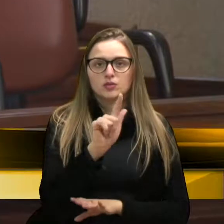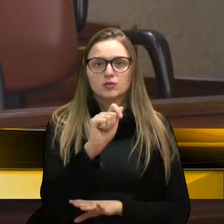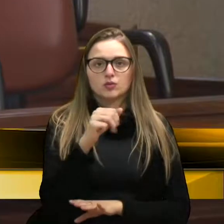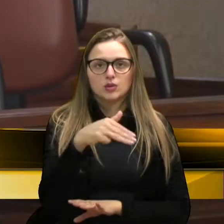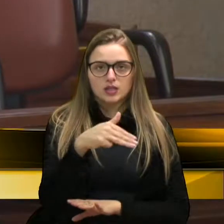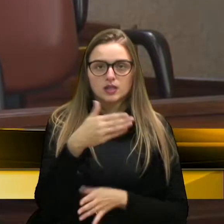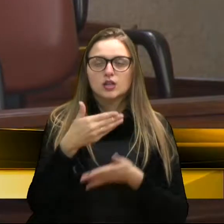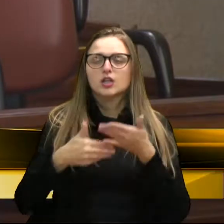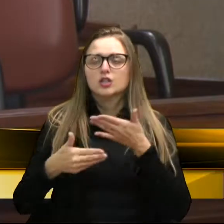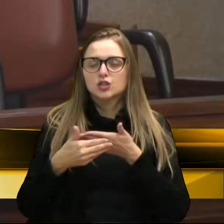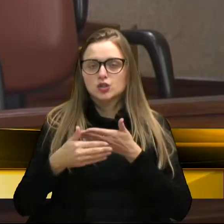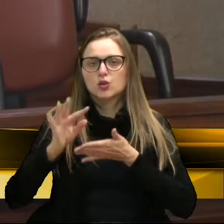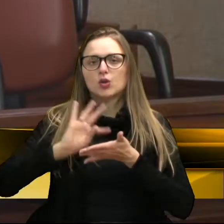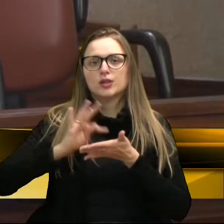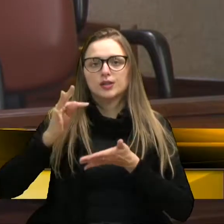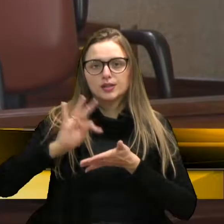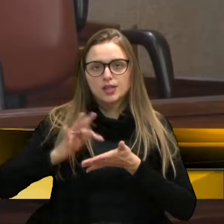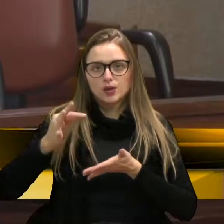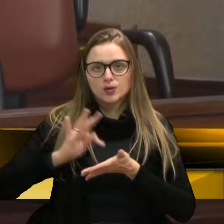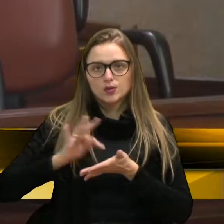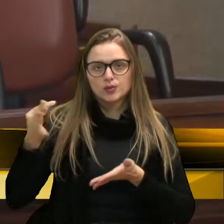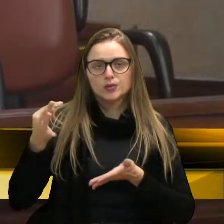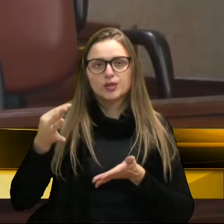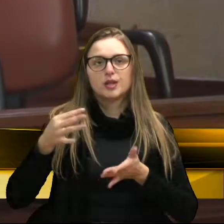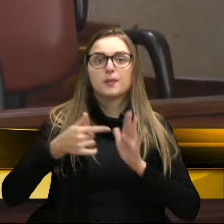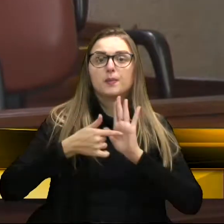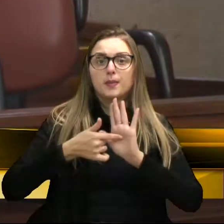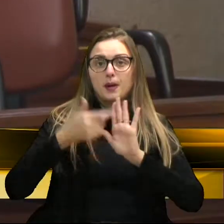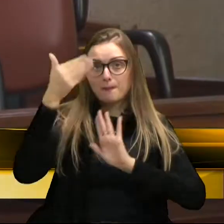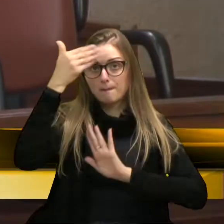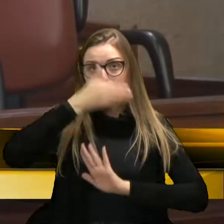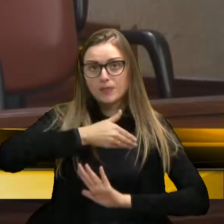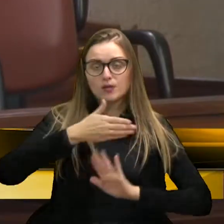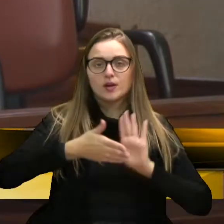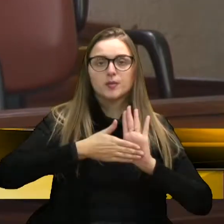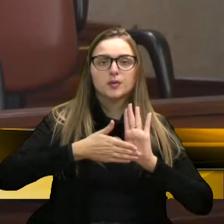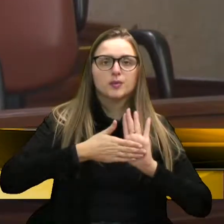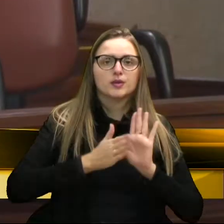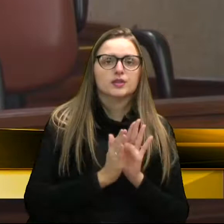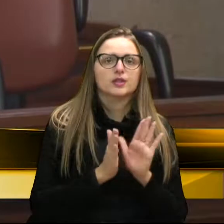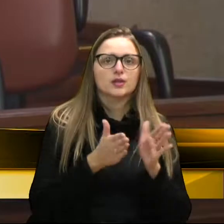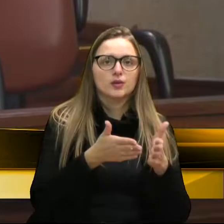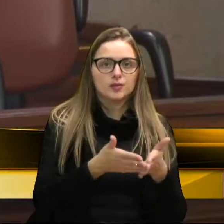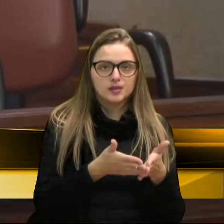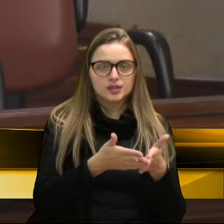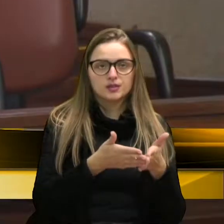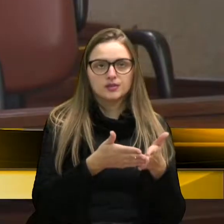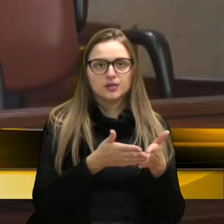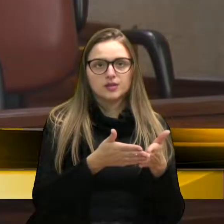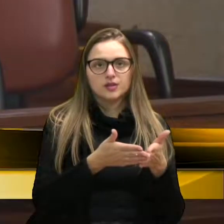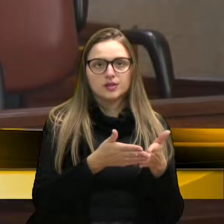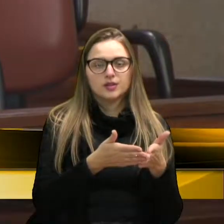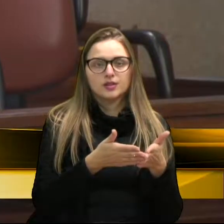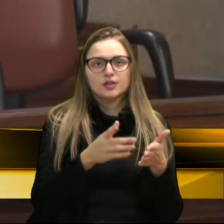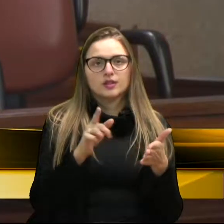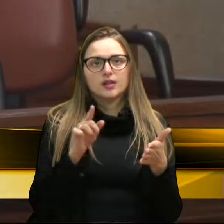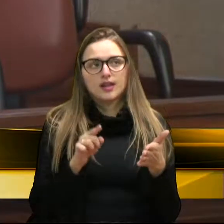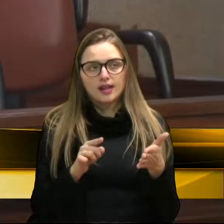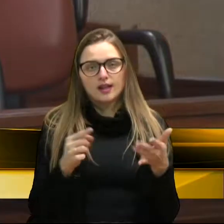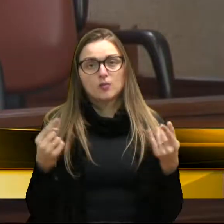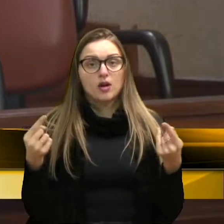os embasamentos para fundamentar a proposição desta comissão é que a iniciativa é